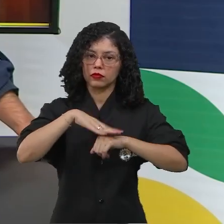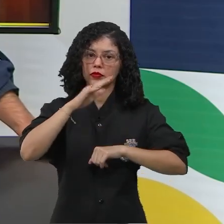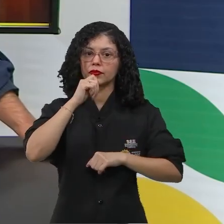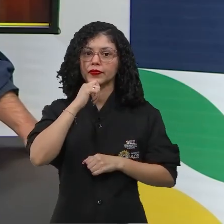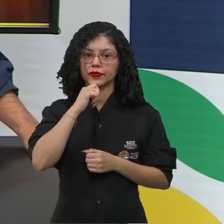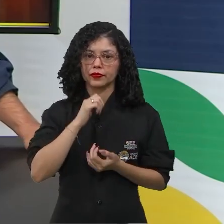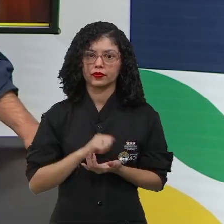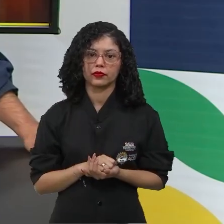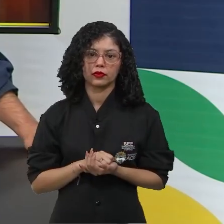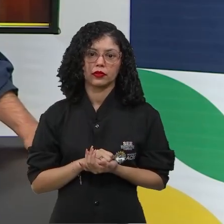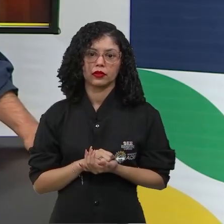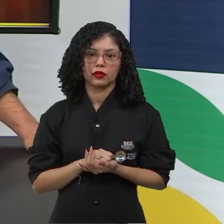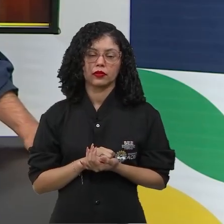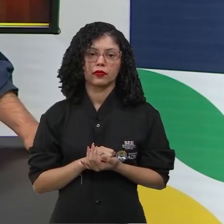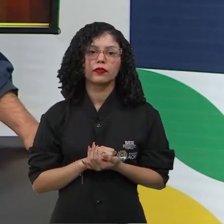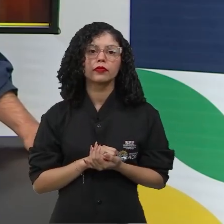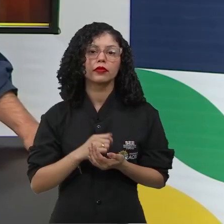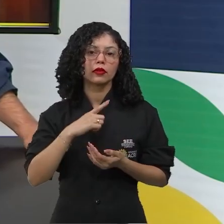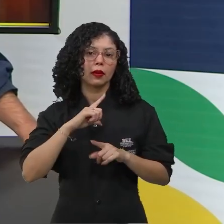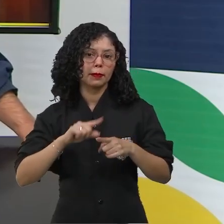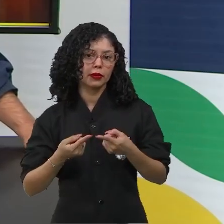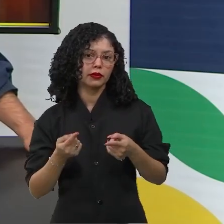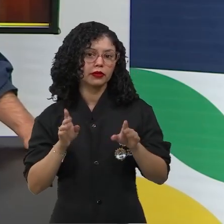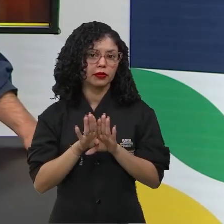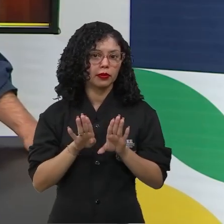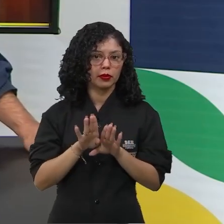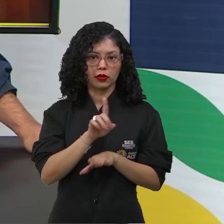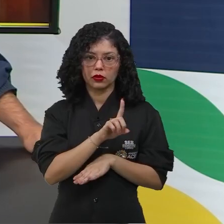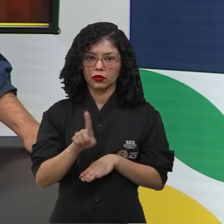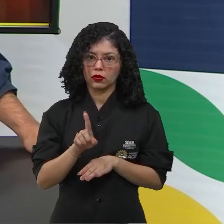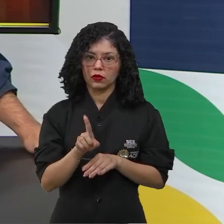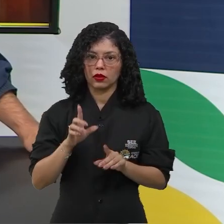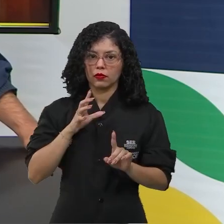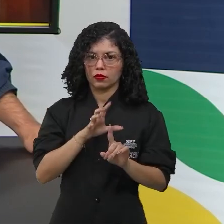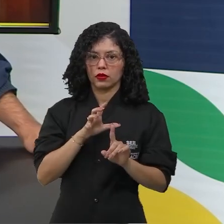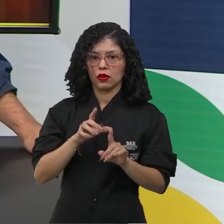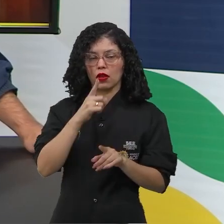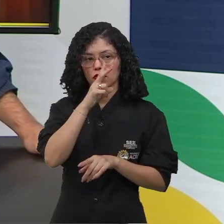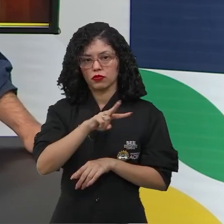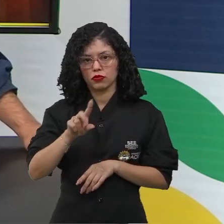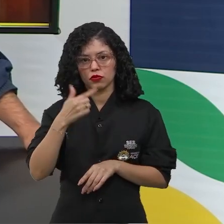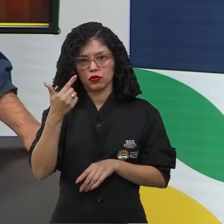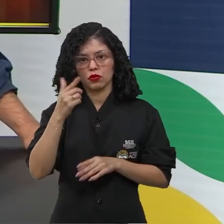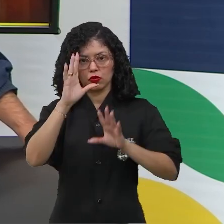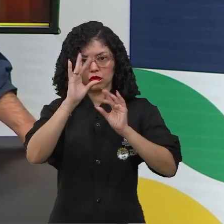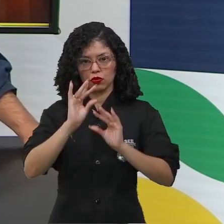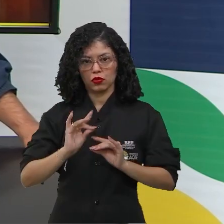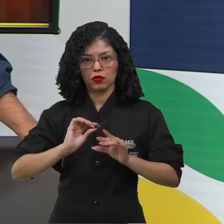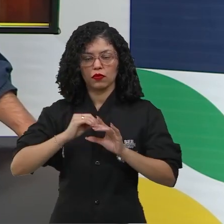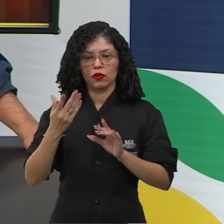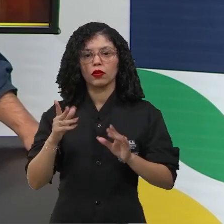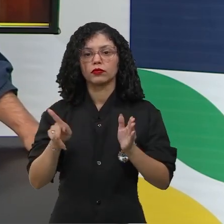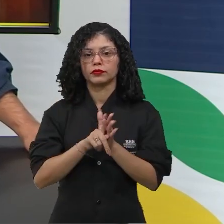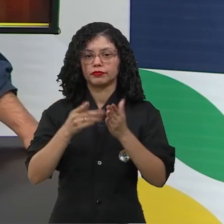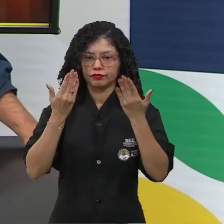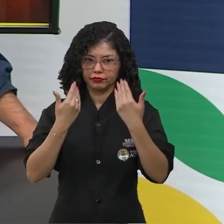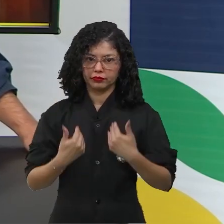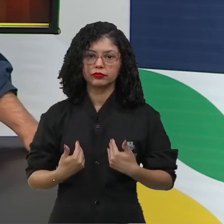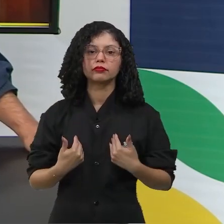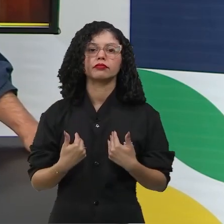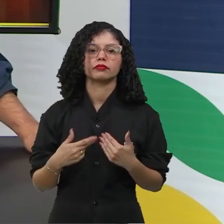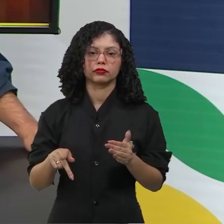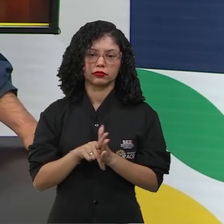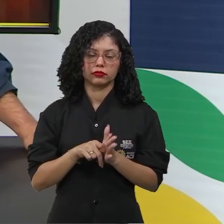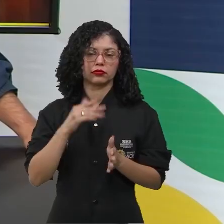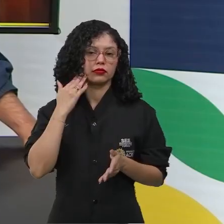que o fim biológico, mas também não é para suprir os interesses externos. É sempre dentro de uma construção